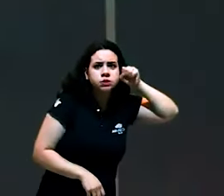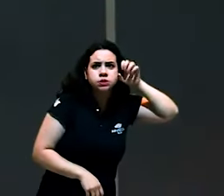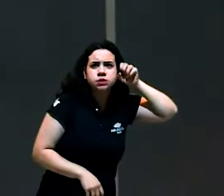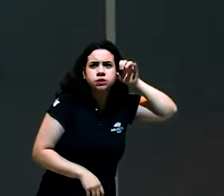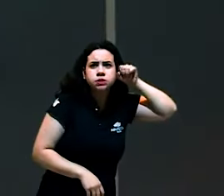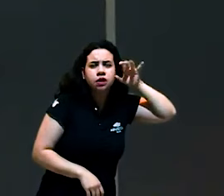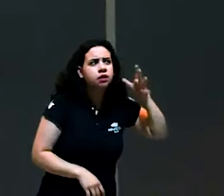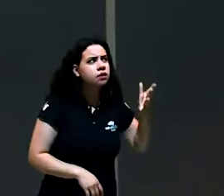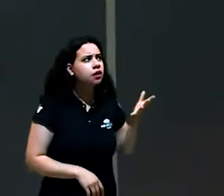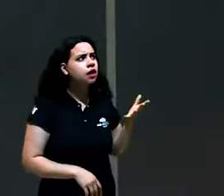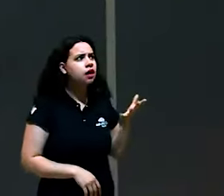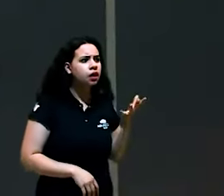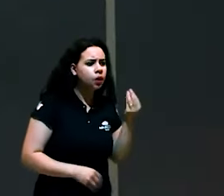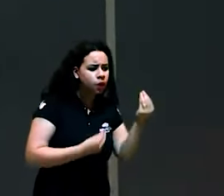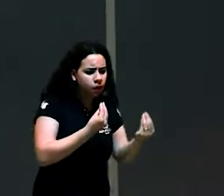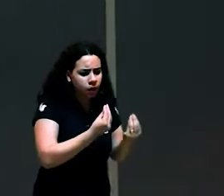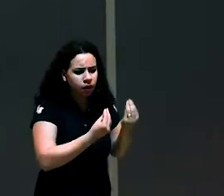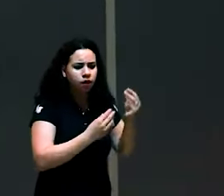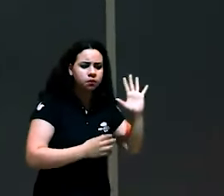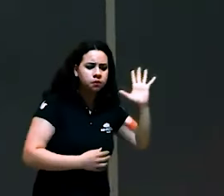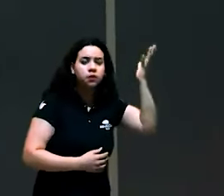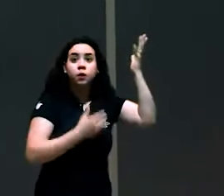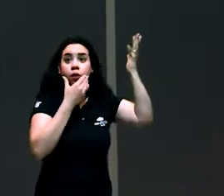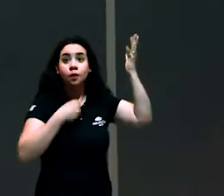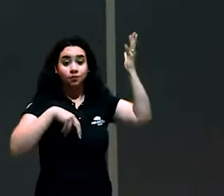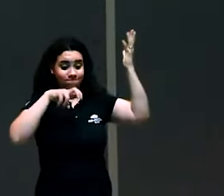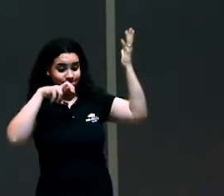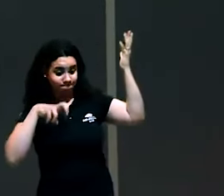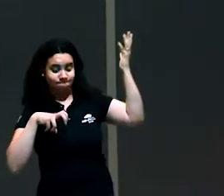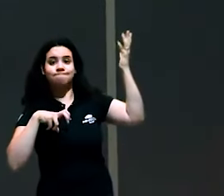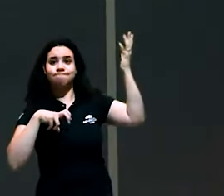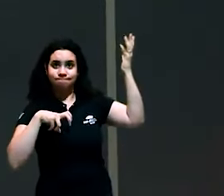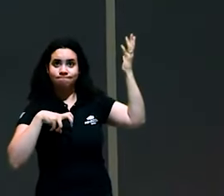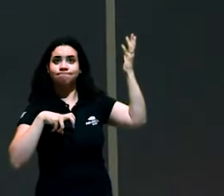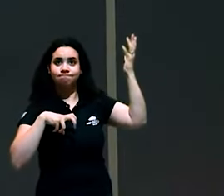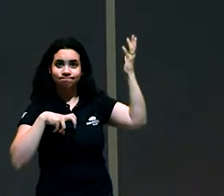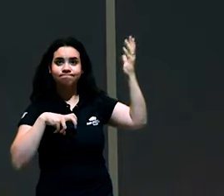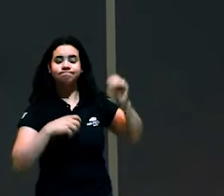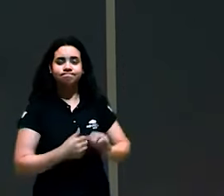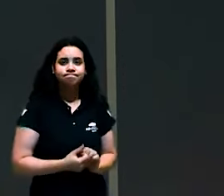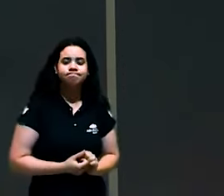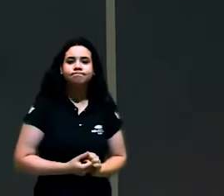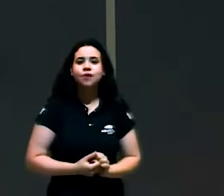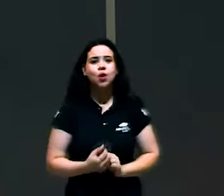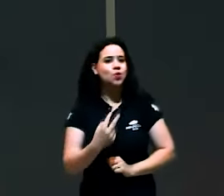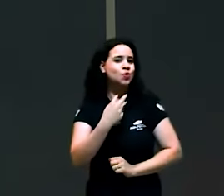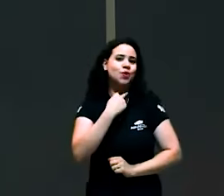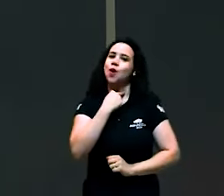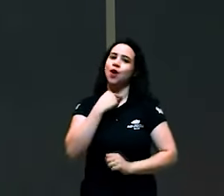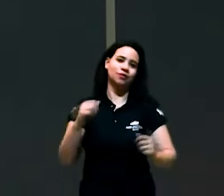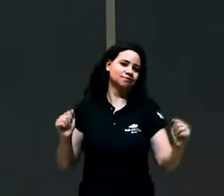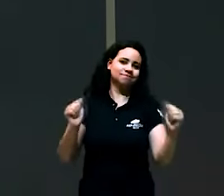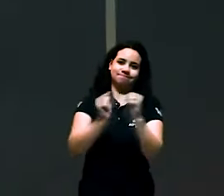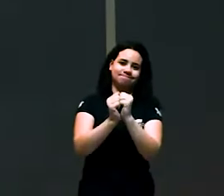teología, este hombre estaba parado descosta, com a janela aberta, estudando a Bíblia.